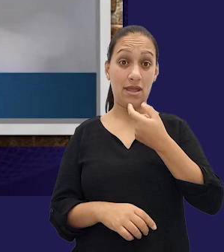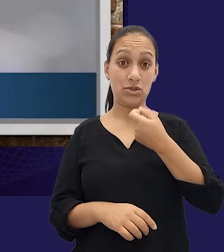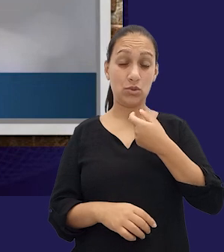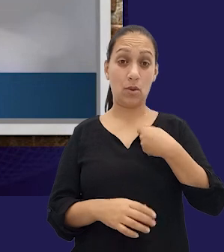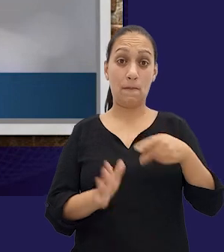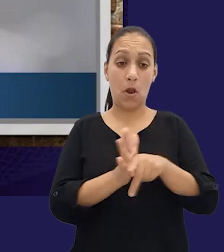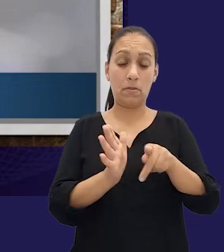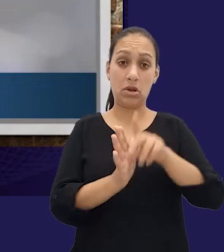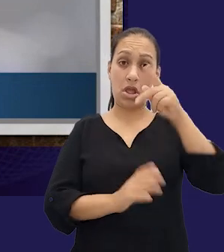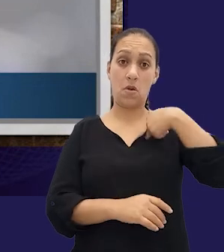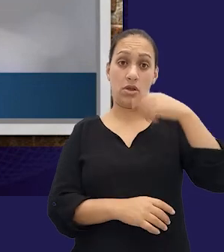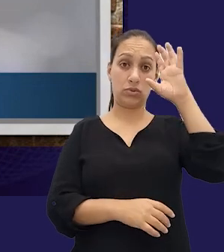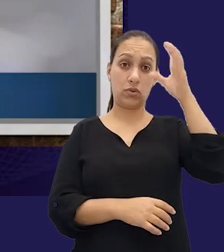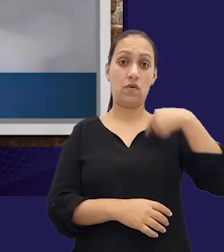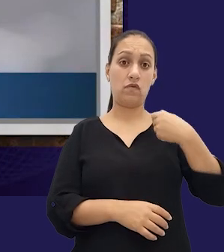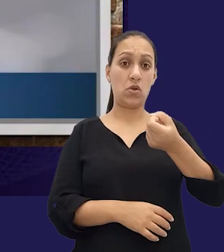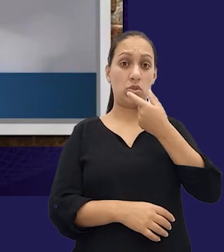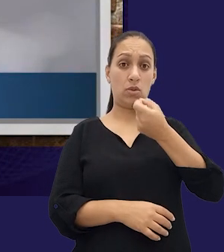gente? Porque